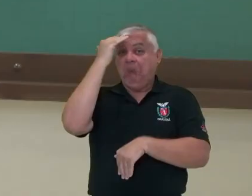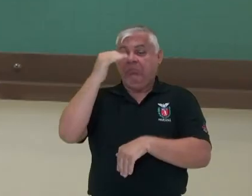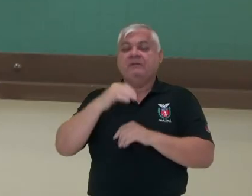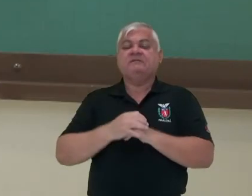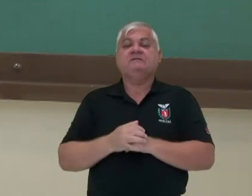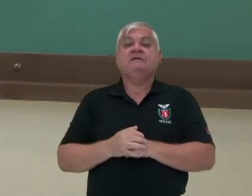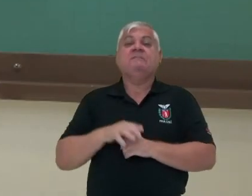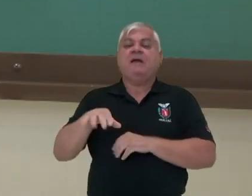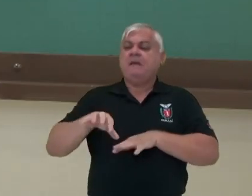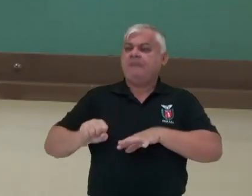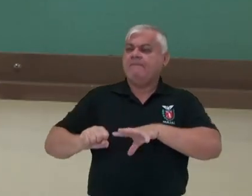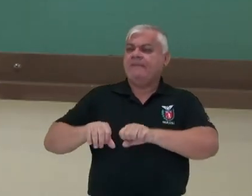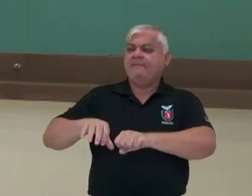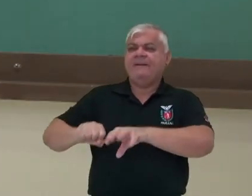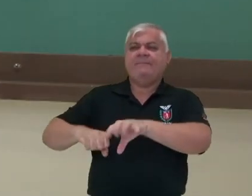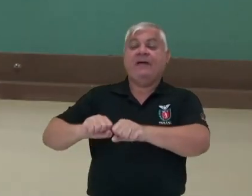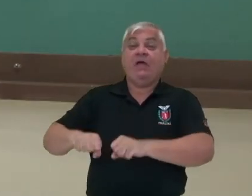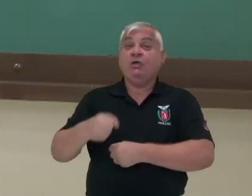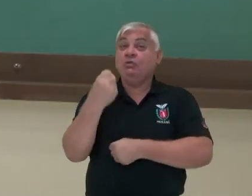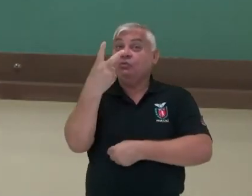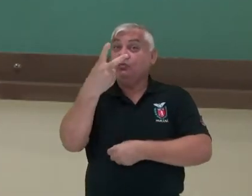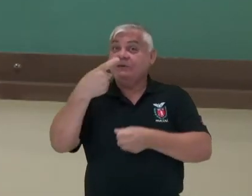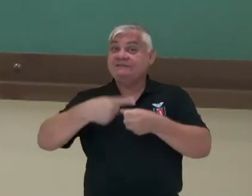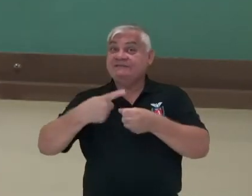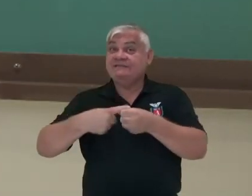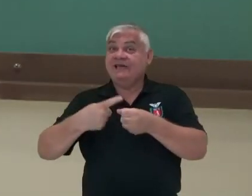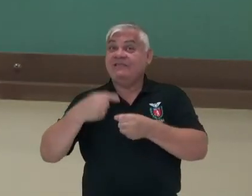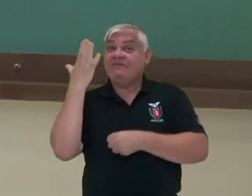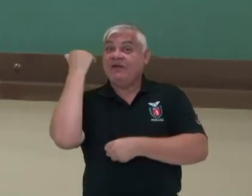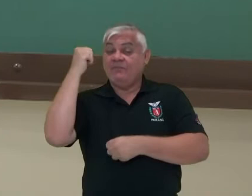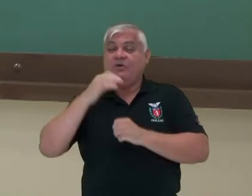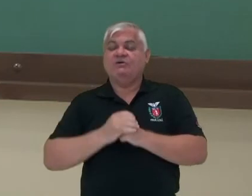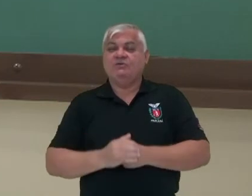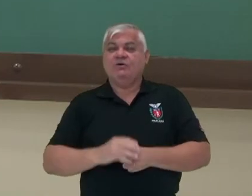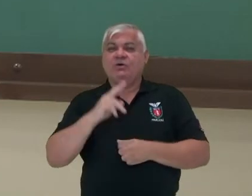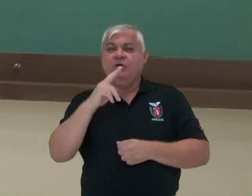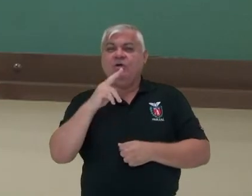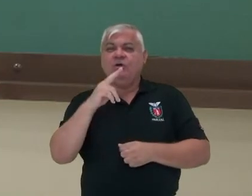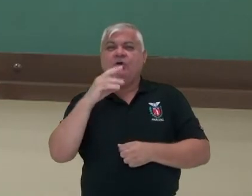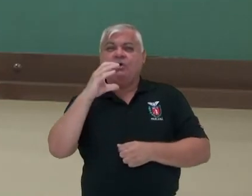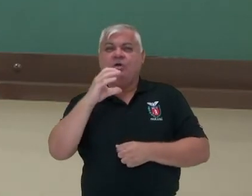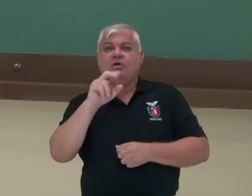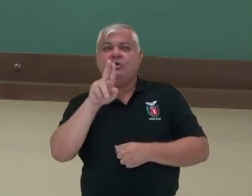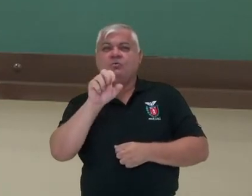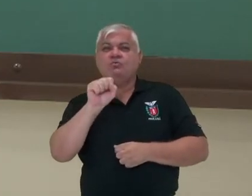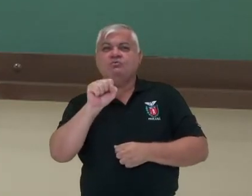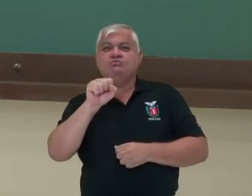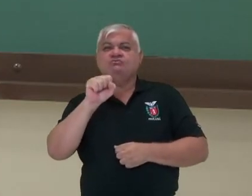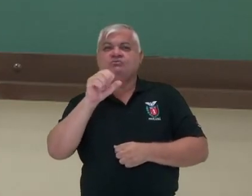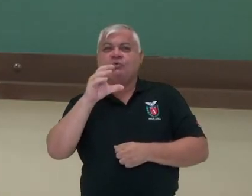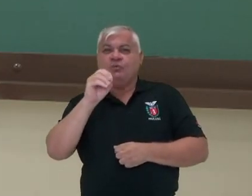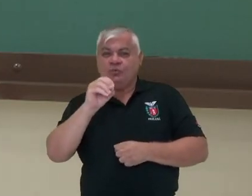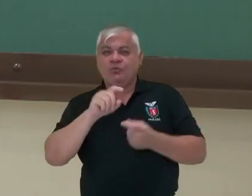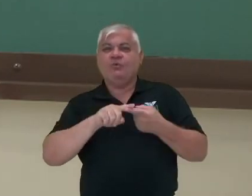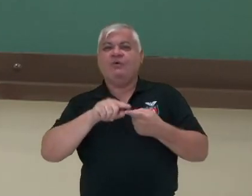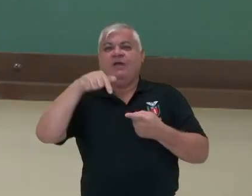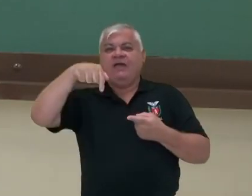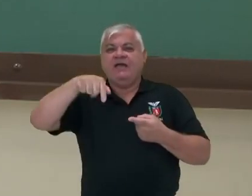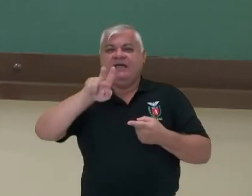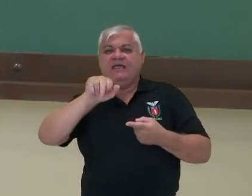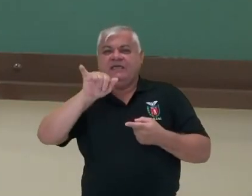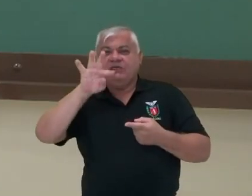eles conquistaram duas grandes cidades incas, Cusco e Quito. Pizarro fundou a cidade de Lima